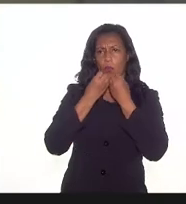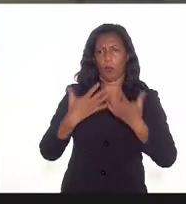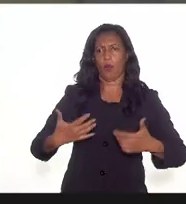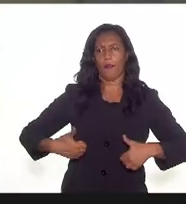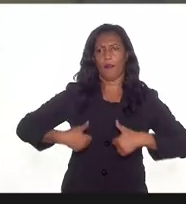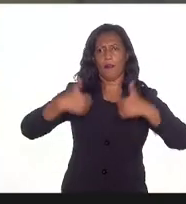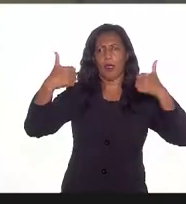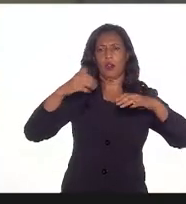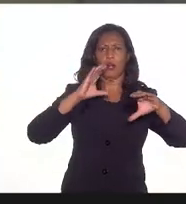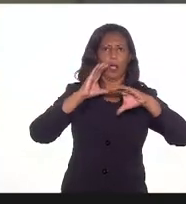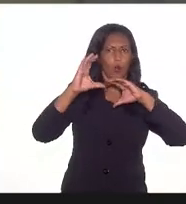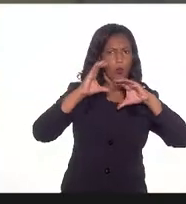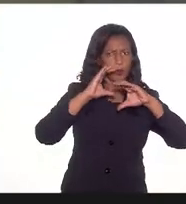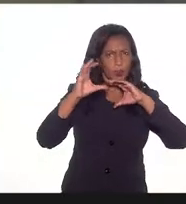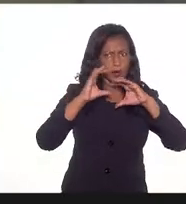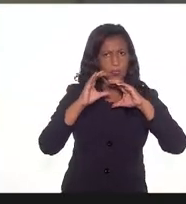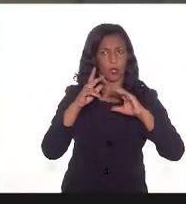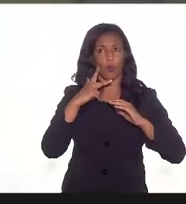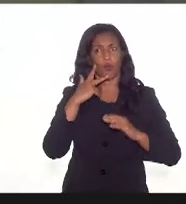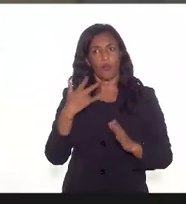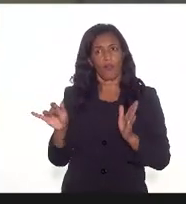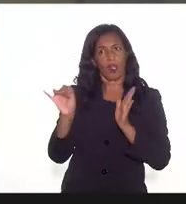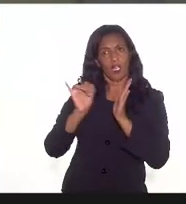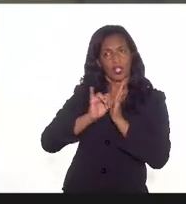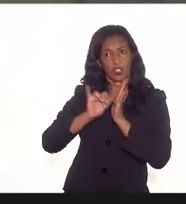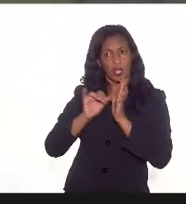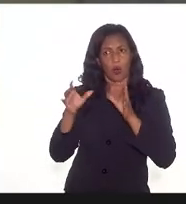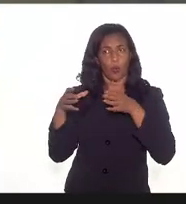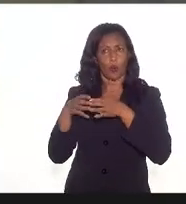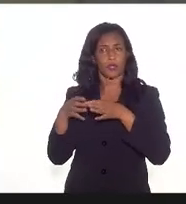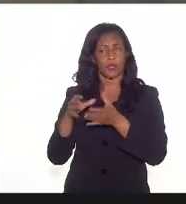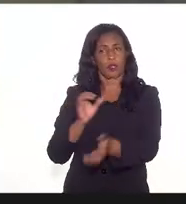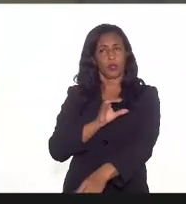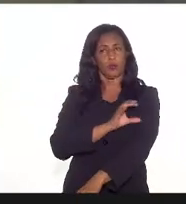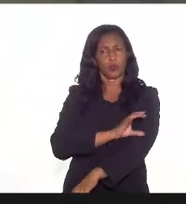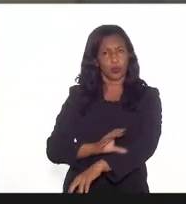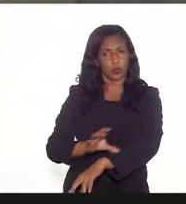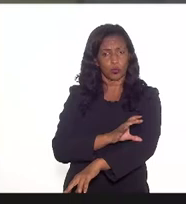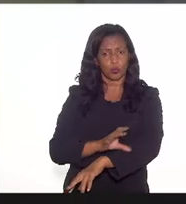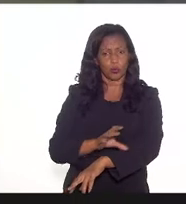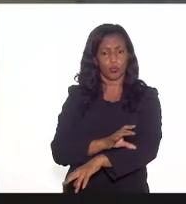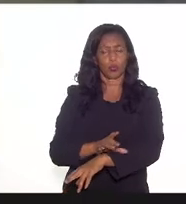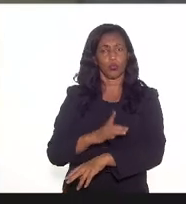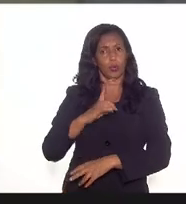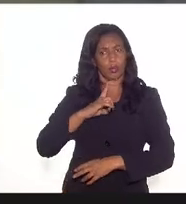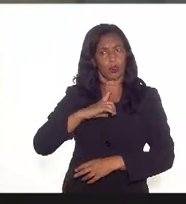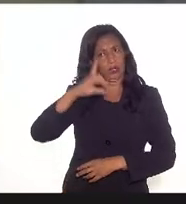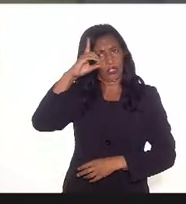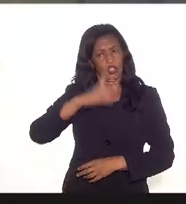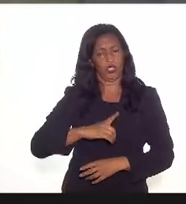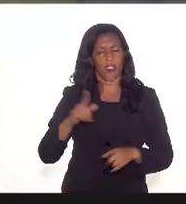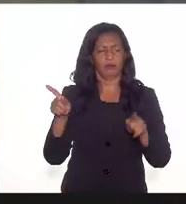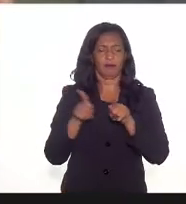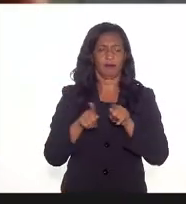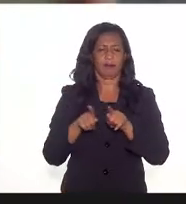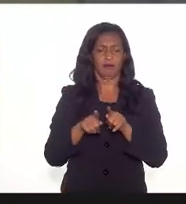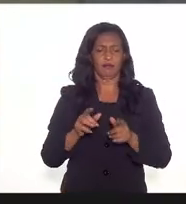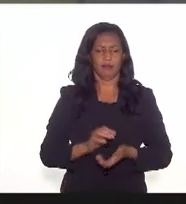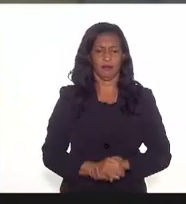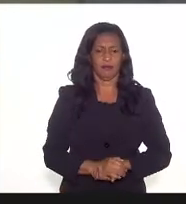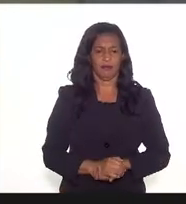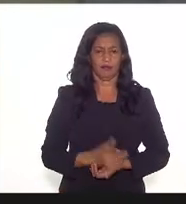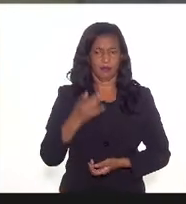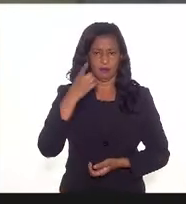esses editais. A Comissão de Cultura tem consciência que deriva da Lei Aldir Blanc. Deputado